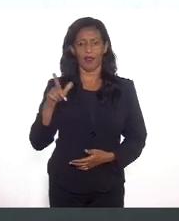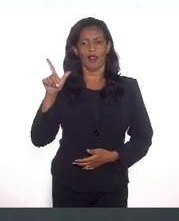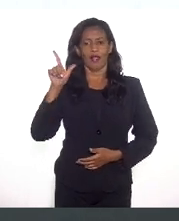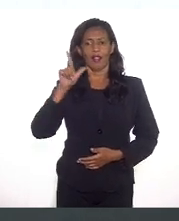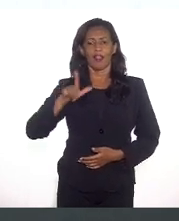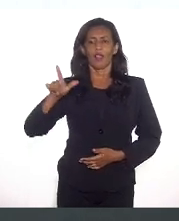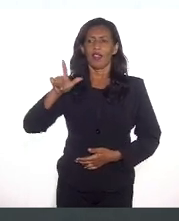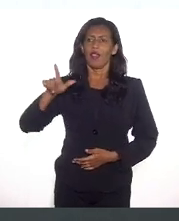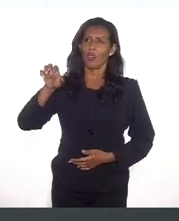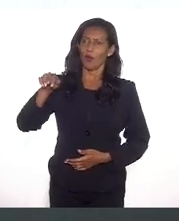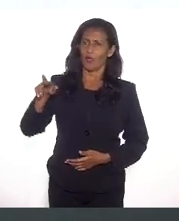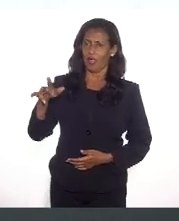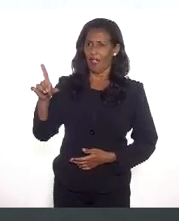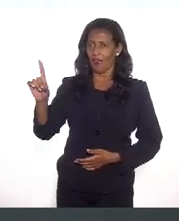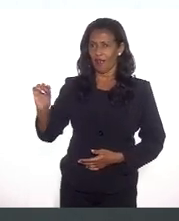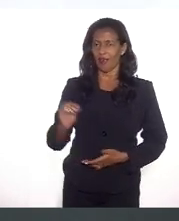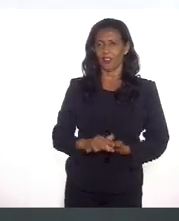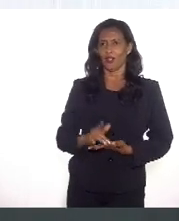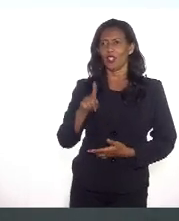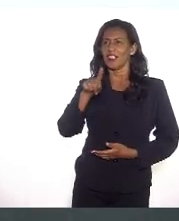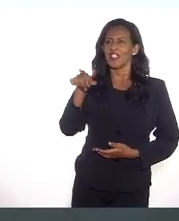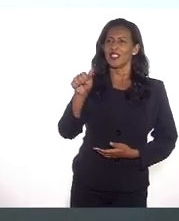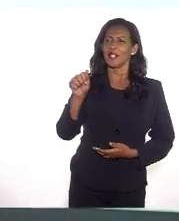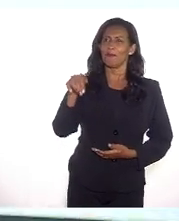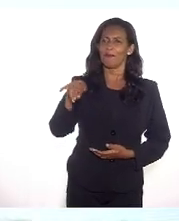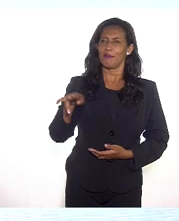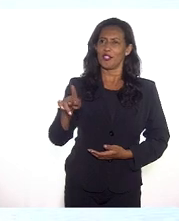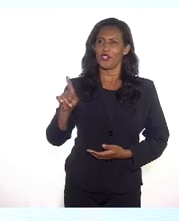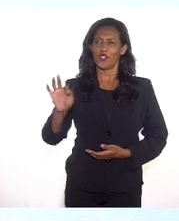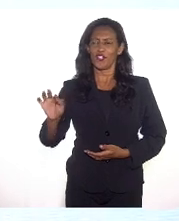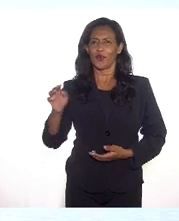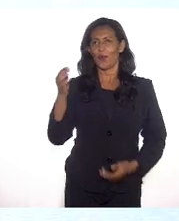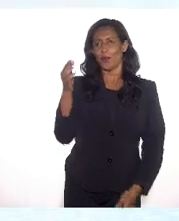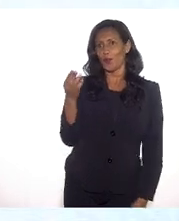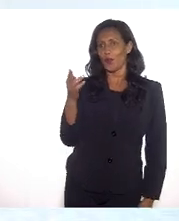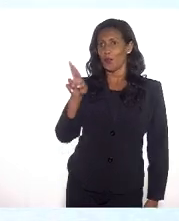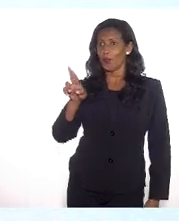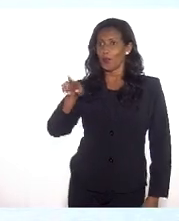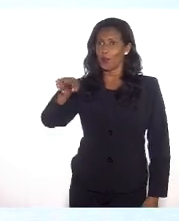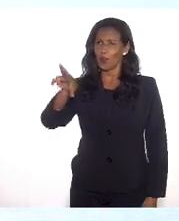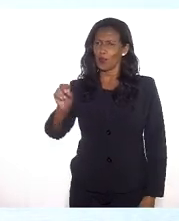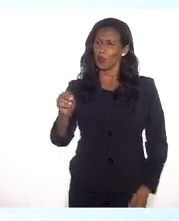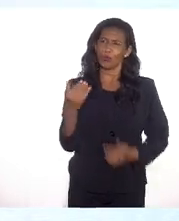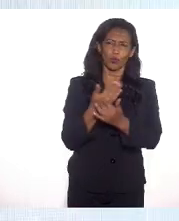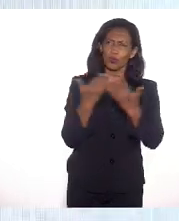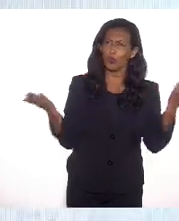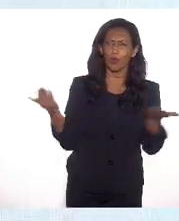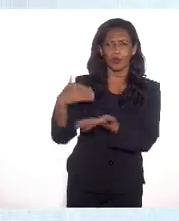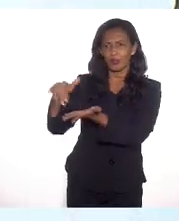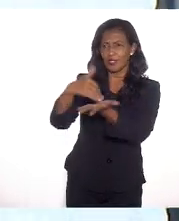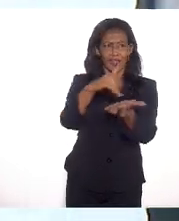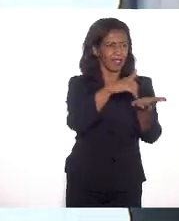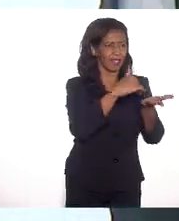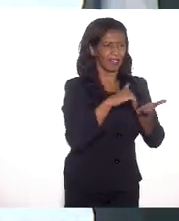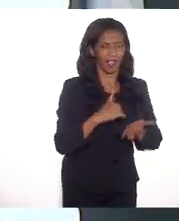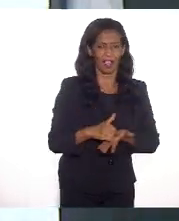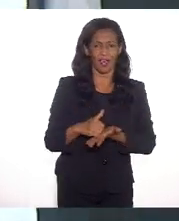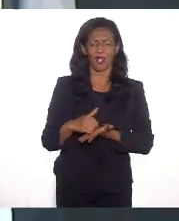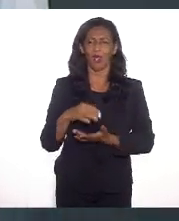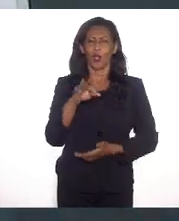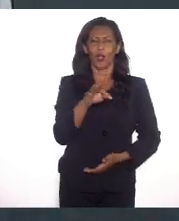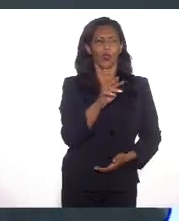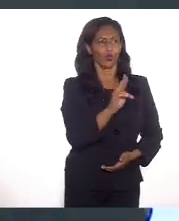Leonardo, dizer Zamit, Bruno, dizer a todos os secretários,